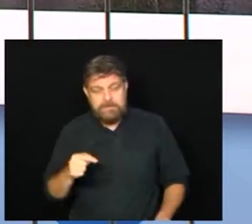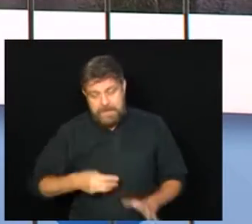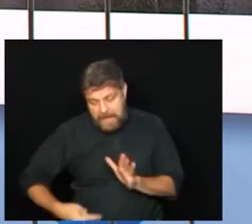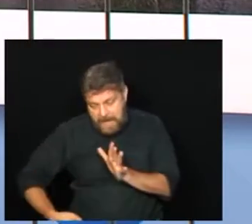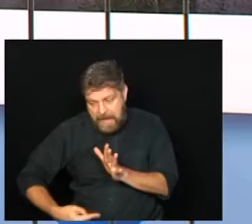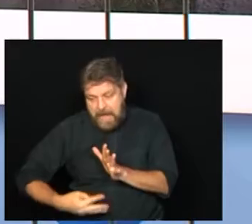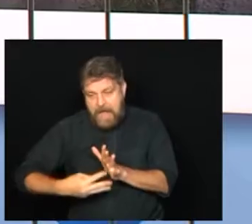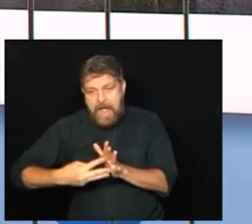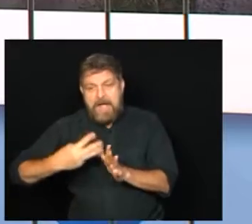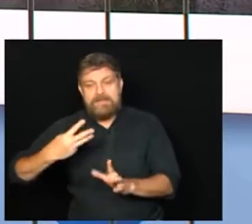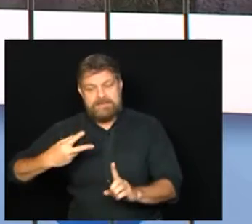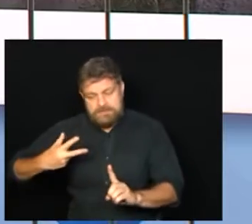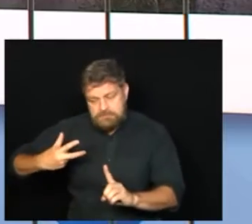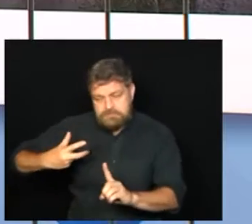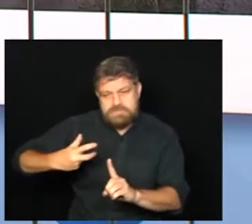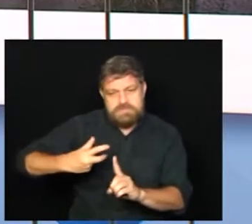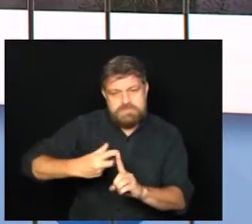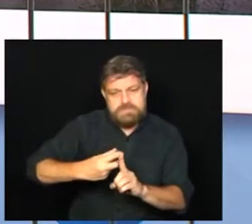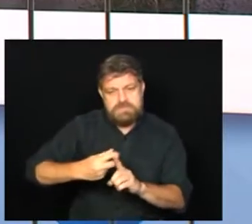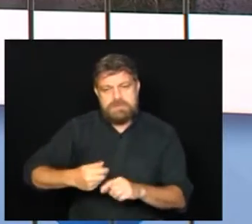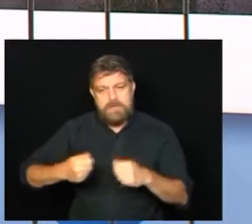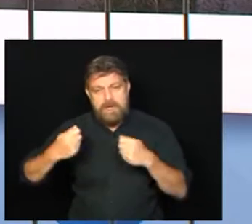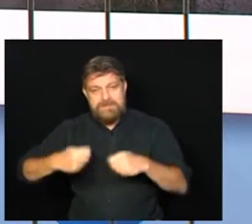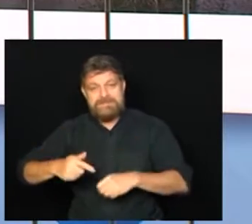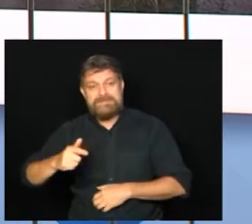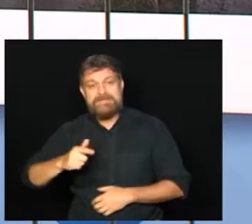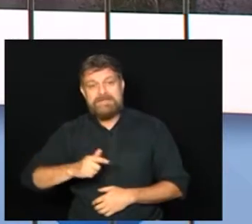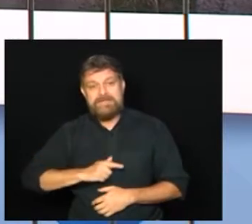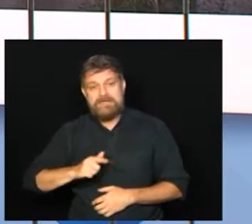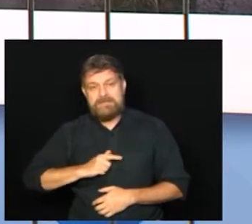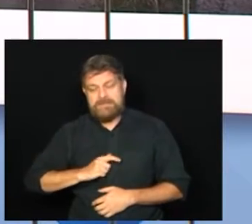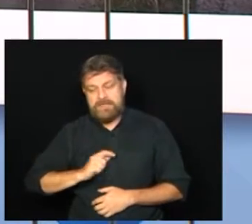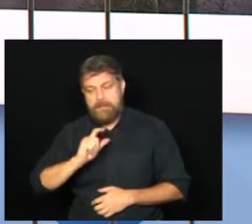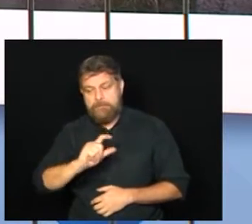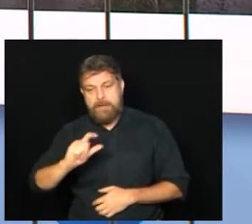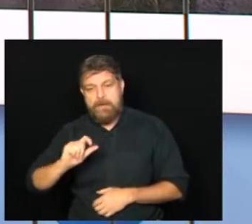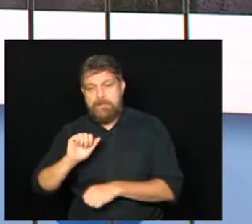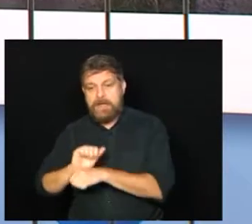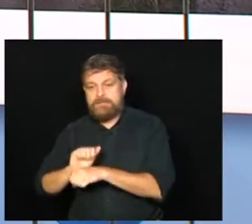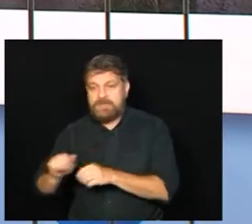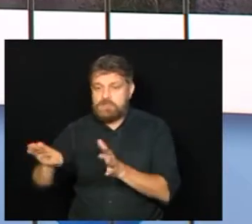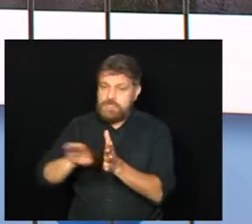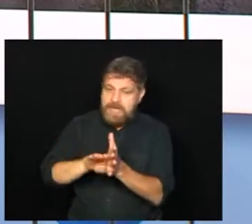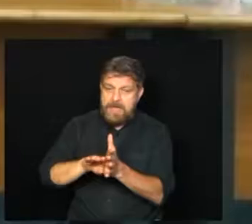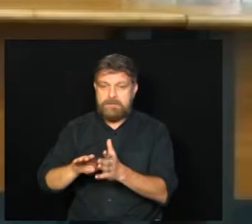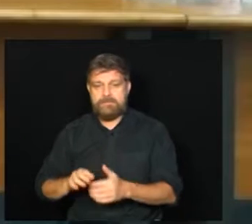terceira fase da vacinação. Basta receber os imunizantes.